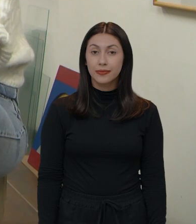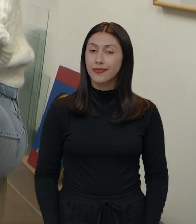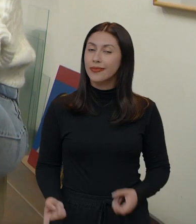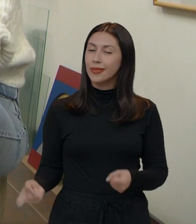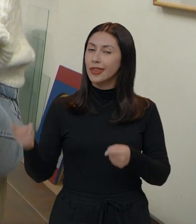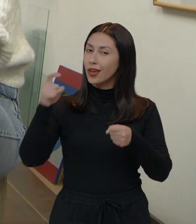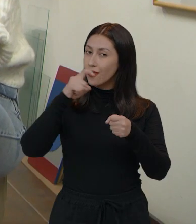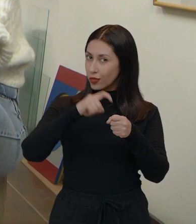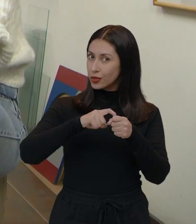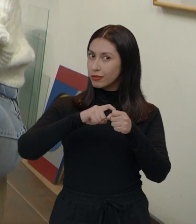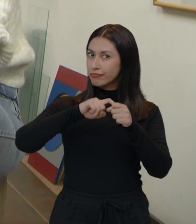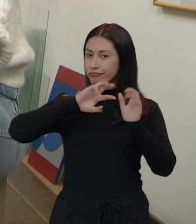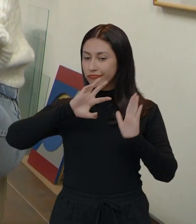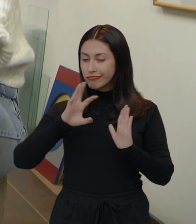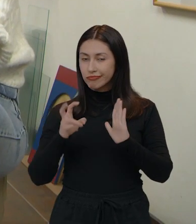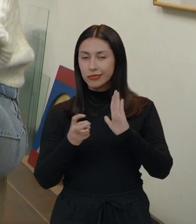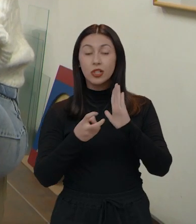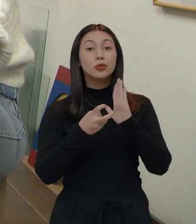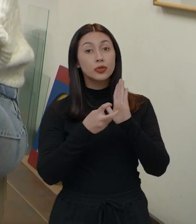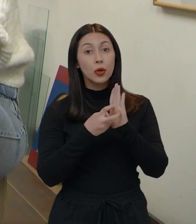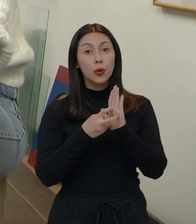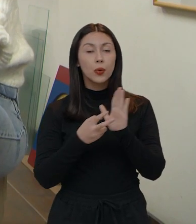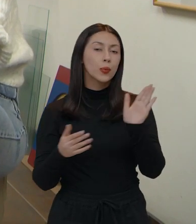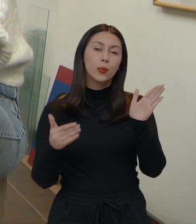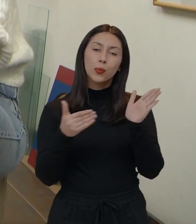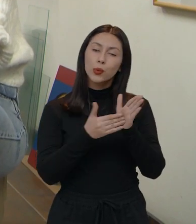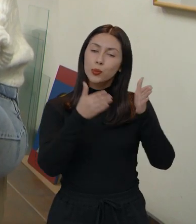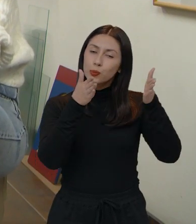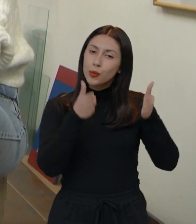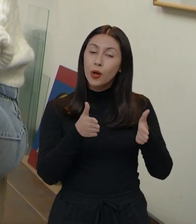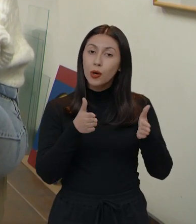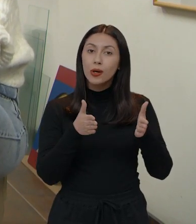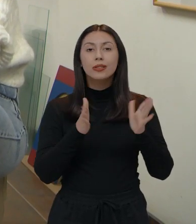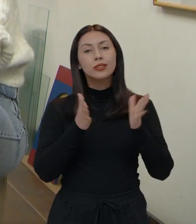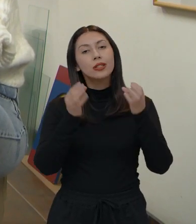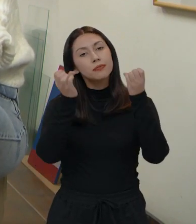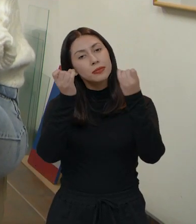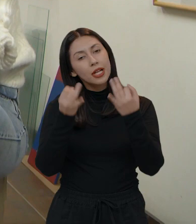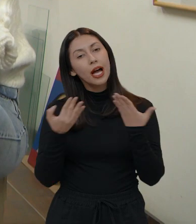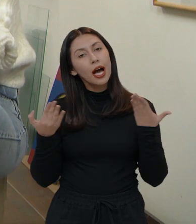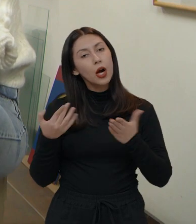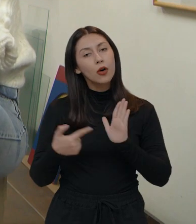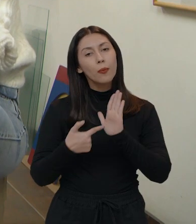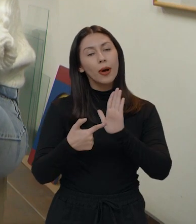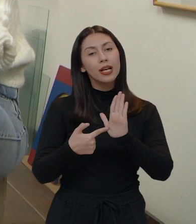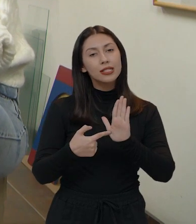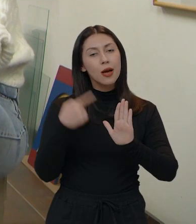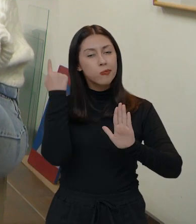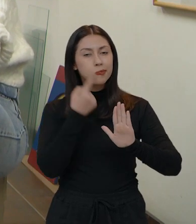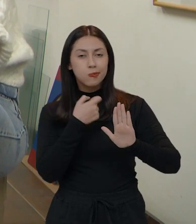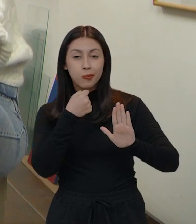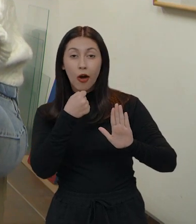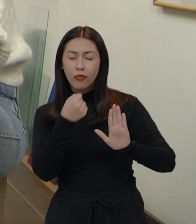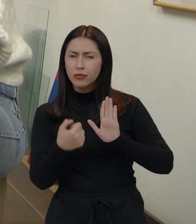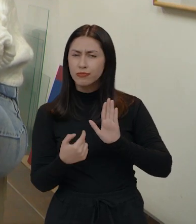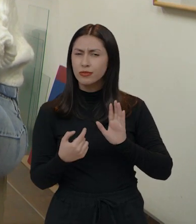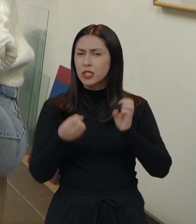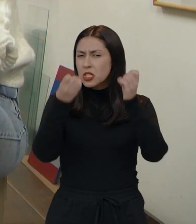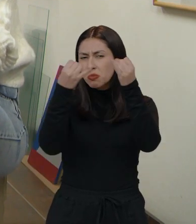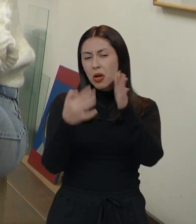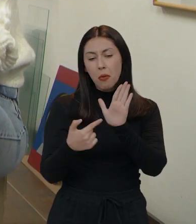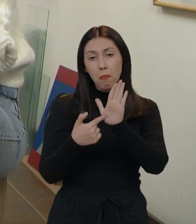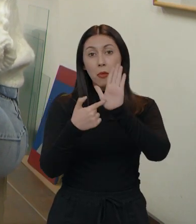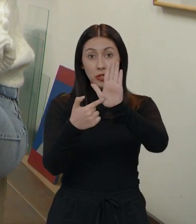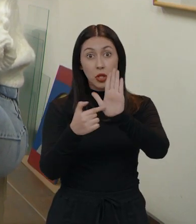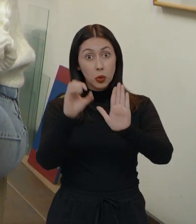Estamos de volta aqui no Conexão Cultura, último bloco. Como eu falei, vem entrar aí a repórter Tamires Vick, que ela vai falar de uma exposição que está